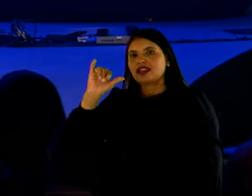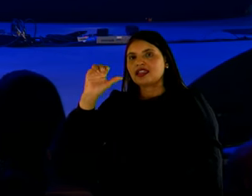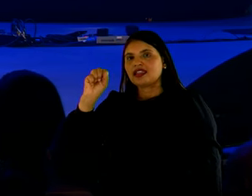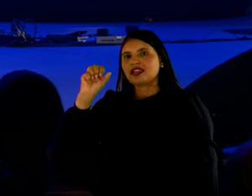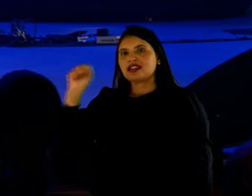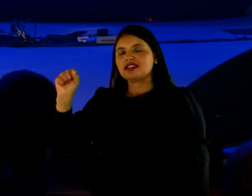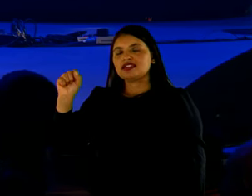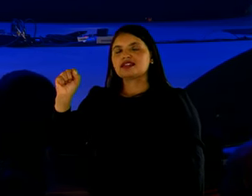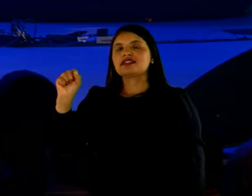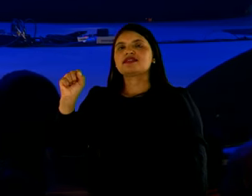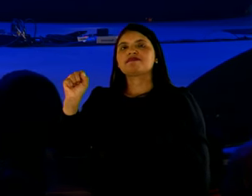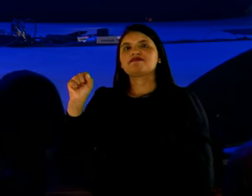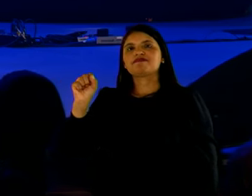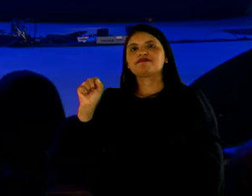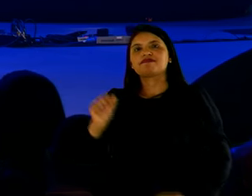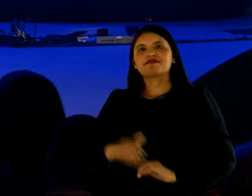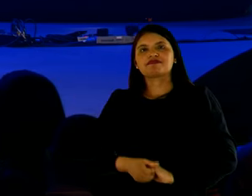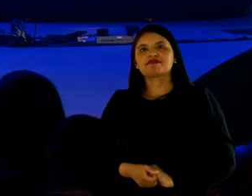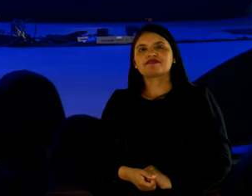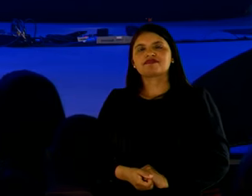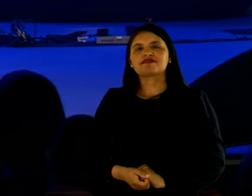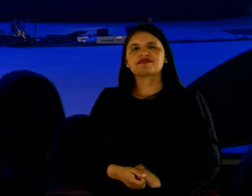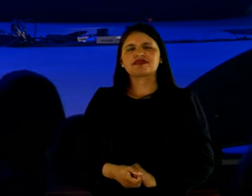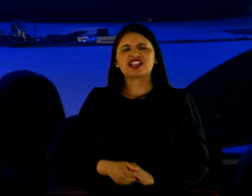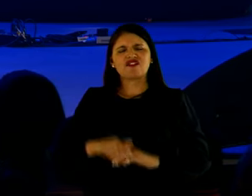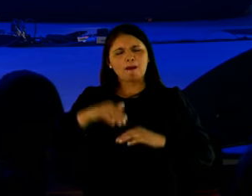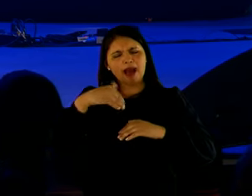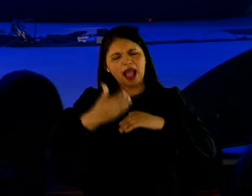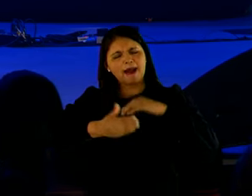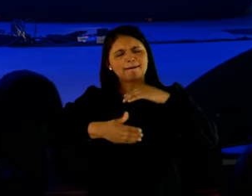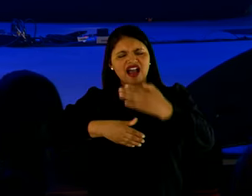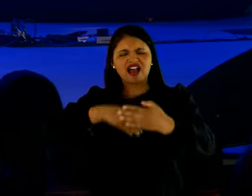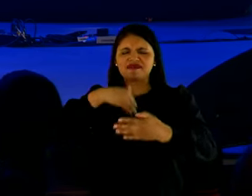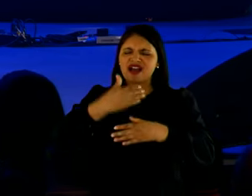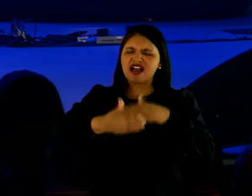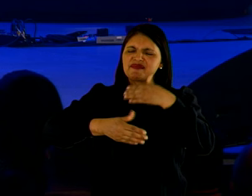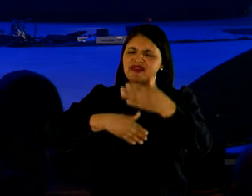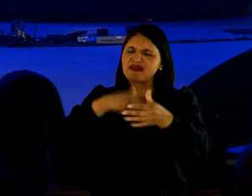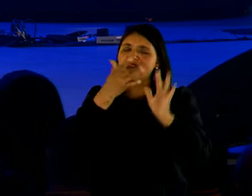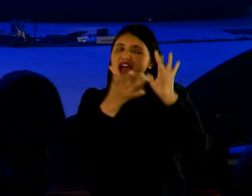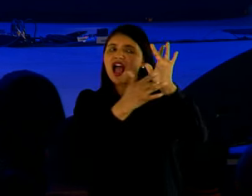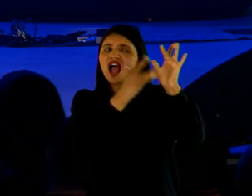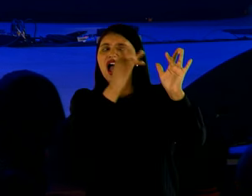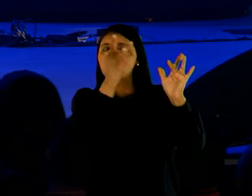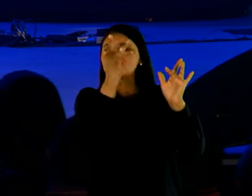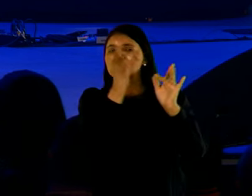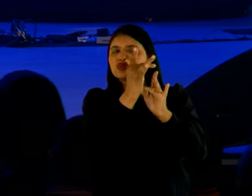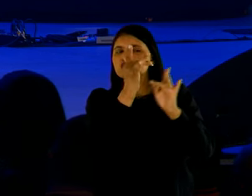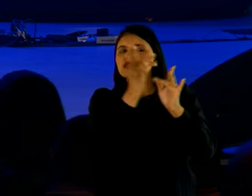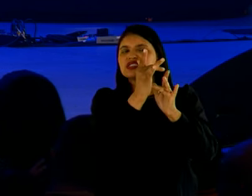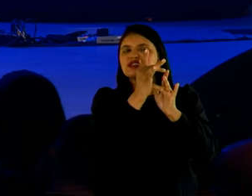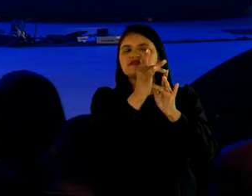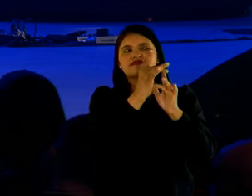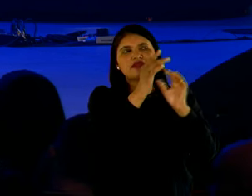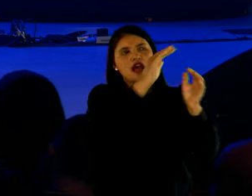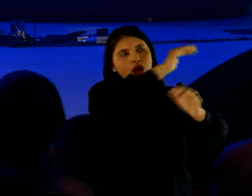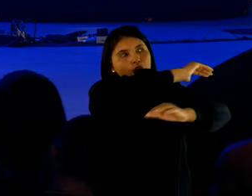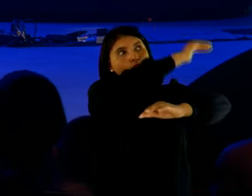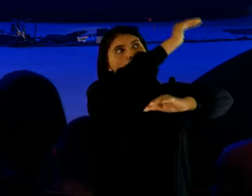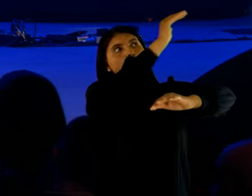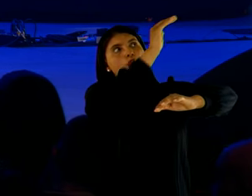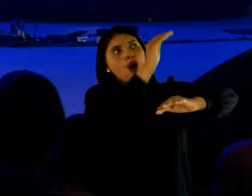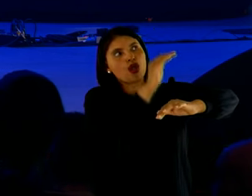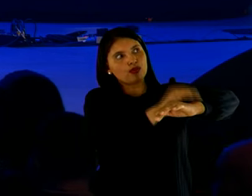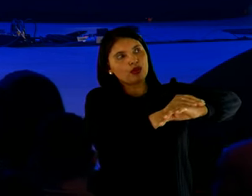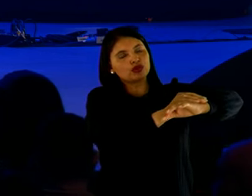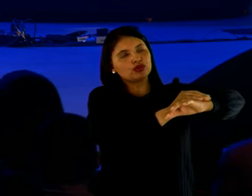Jesus. Mas depois de toda aquela glória, Jesus, Pedro, Tiago e João precisou descer e encarar